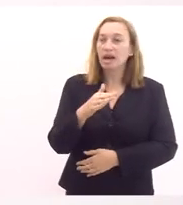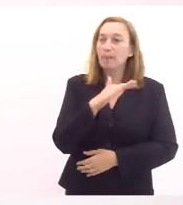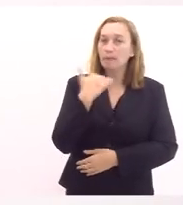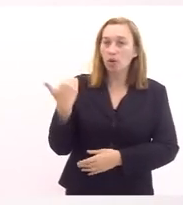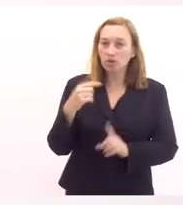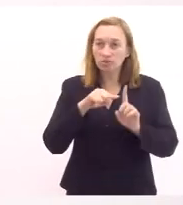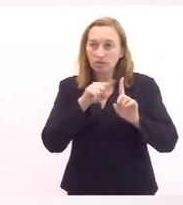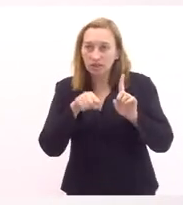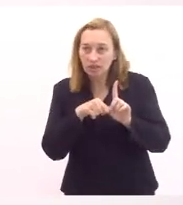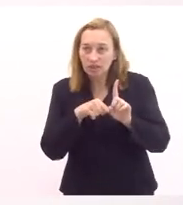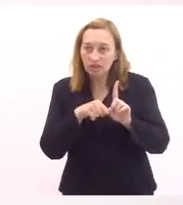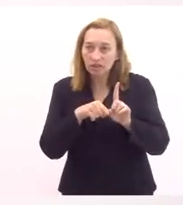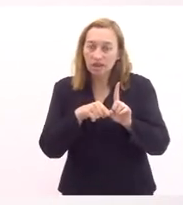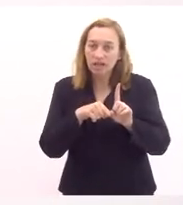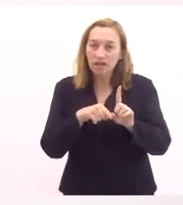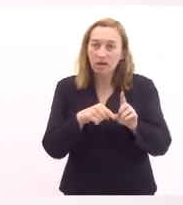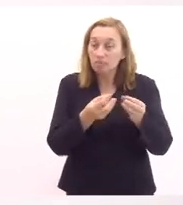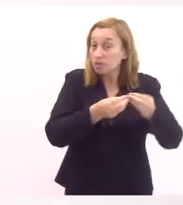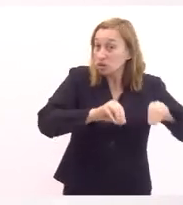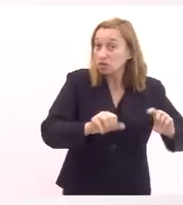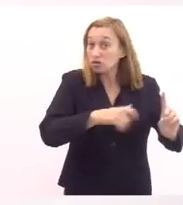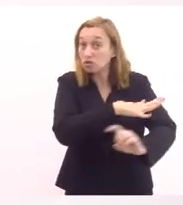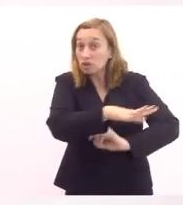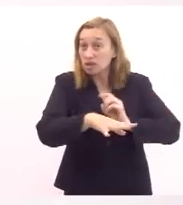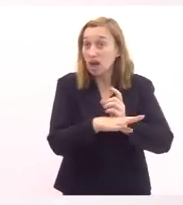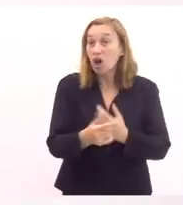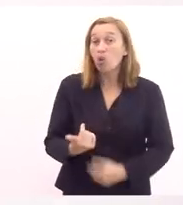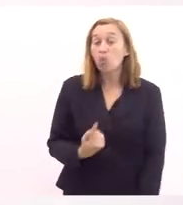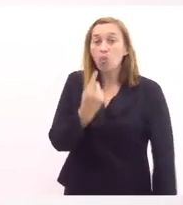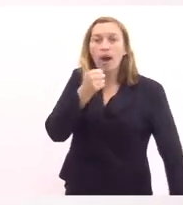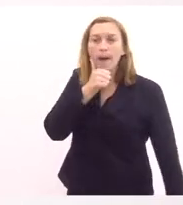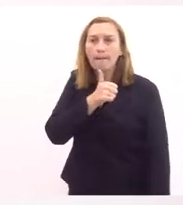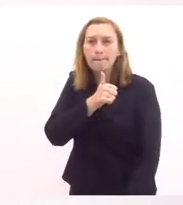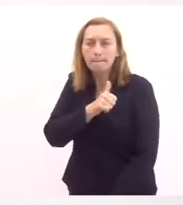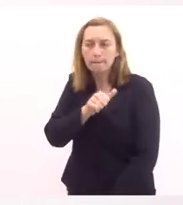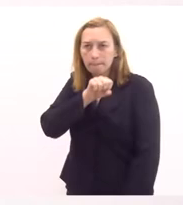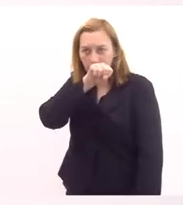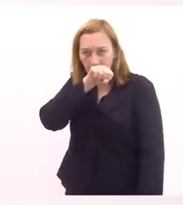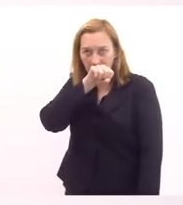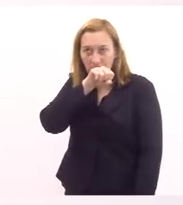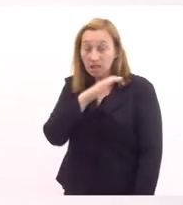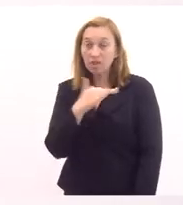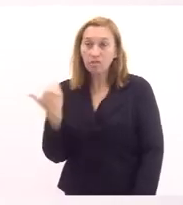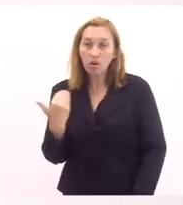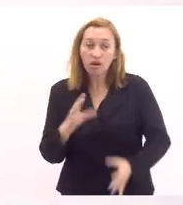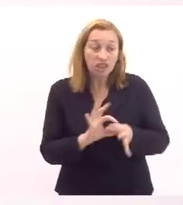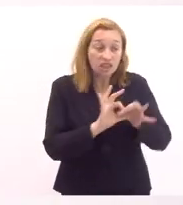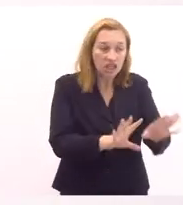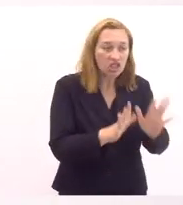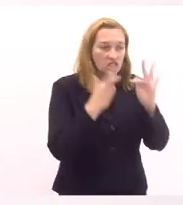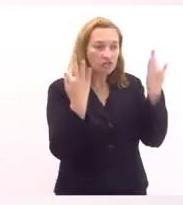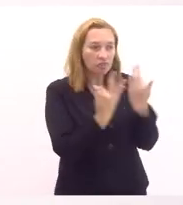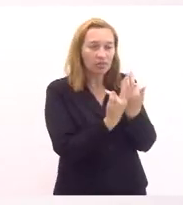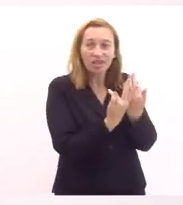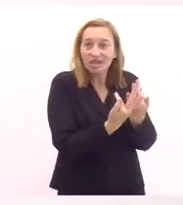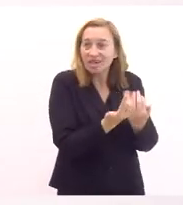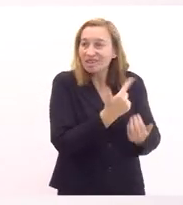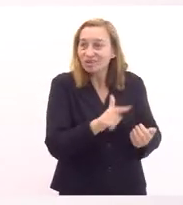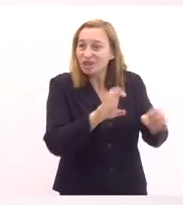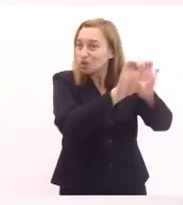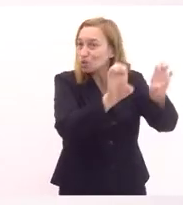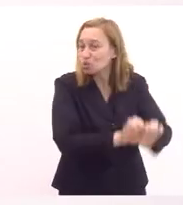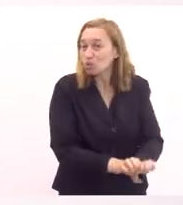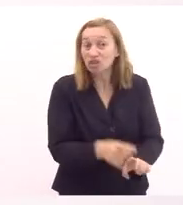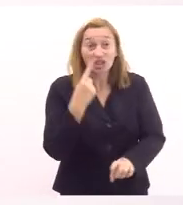ela é uma tragédia social uma mãe que morre ela deixa uma família completamente estruturada a